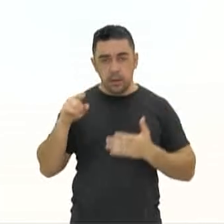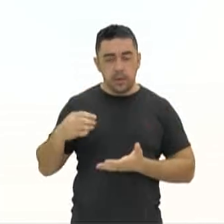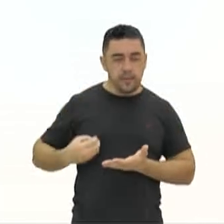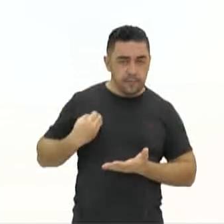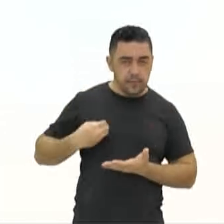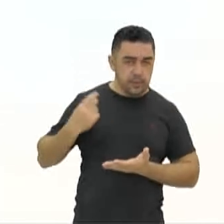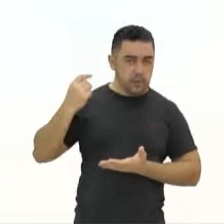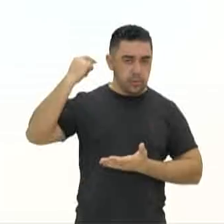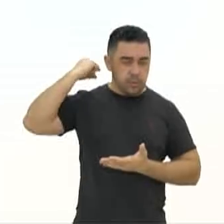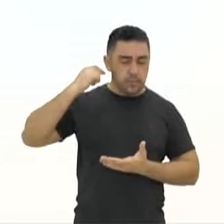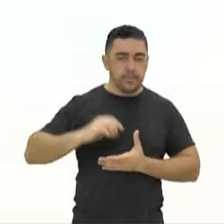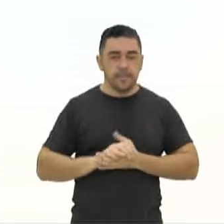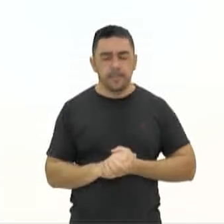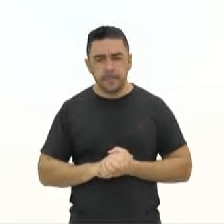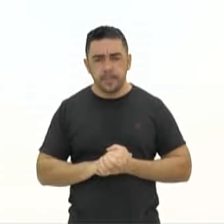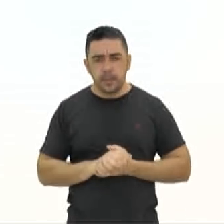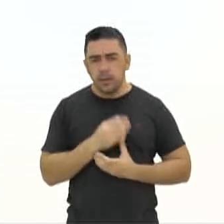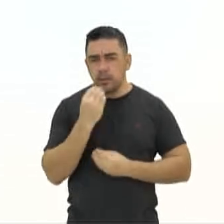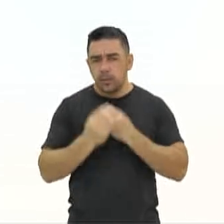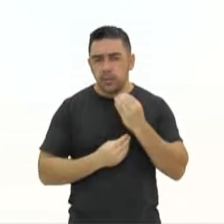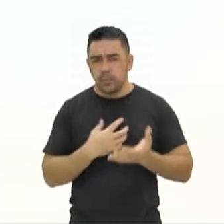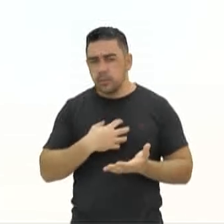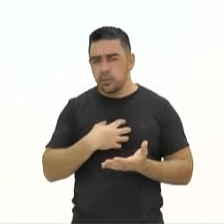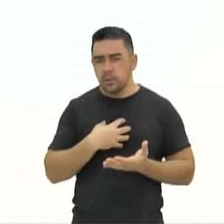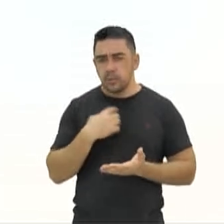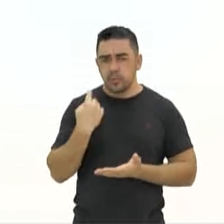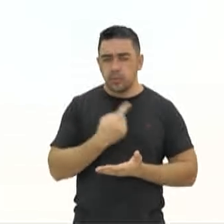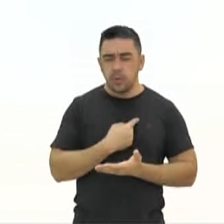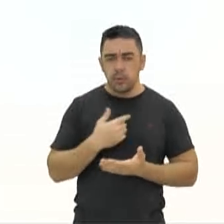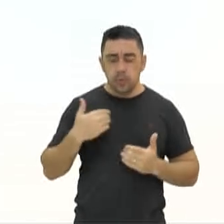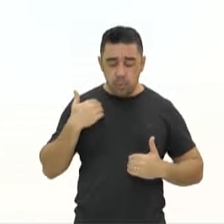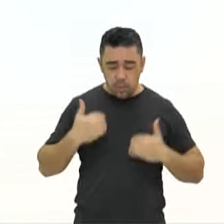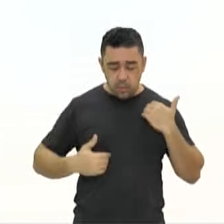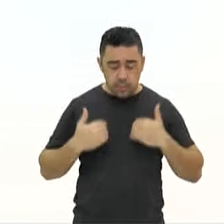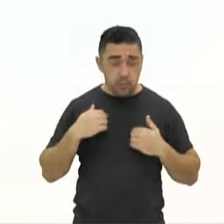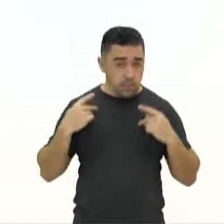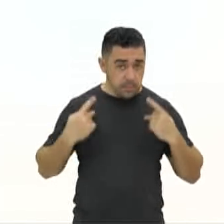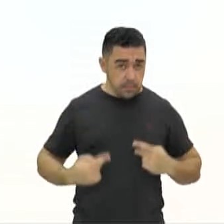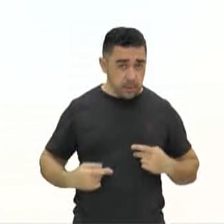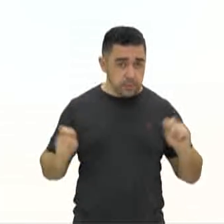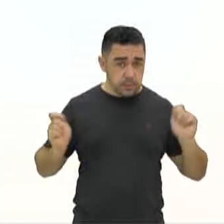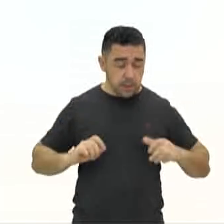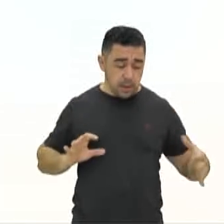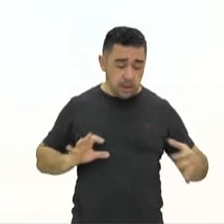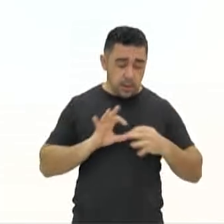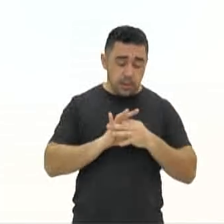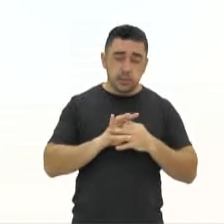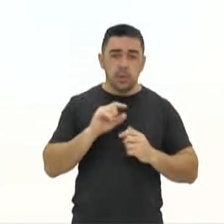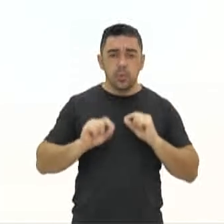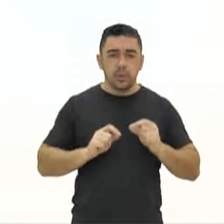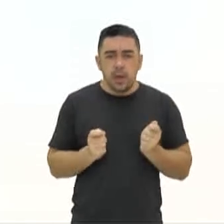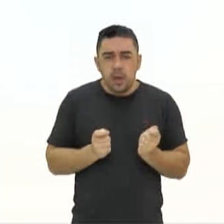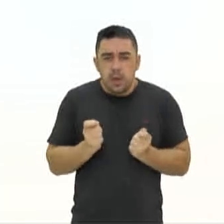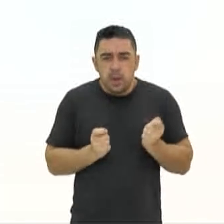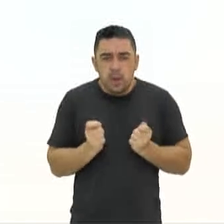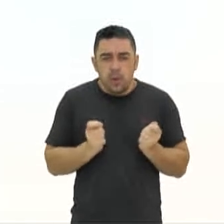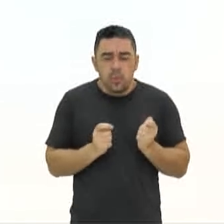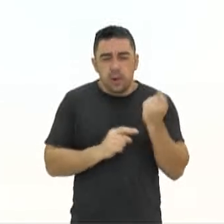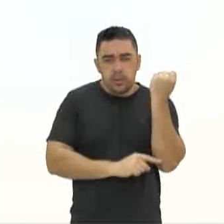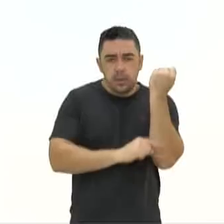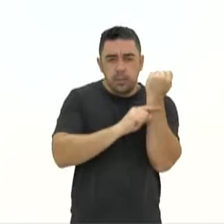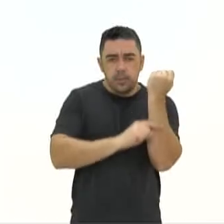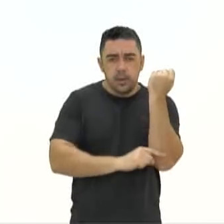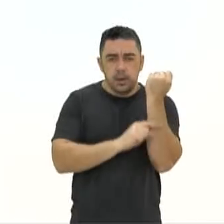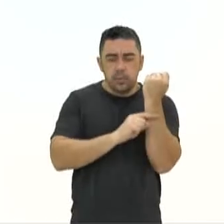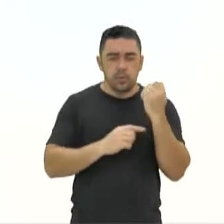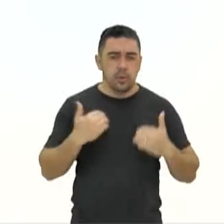nossos ancestrais. De que maneira o tamanho dos membros humanos poderia estar associado à regulação da temperatura